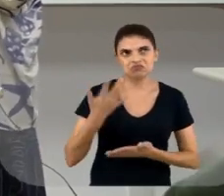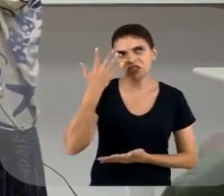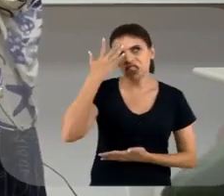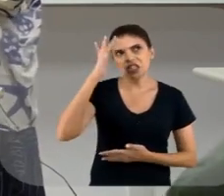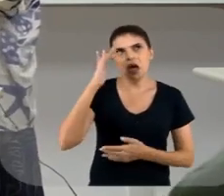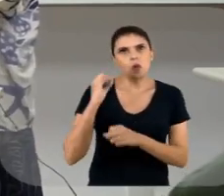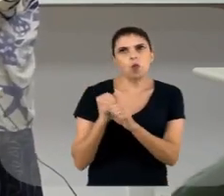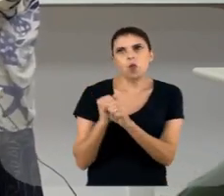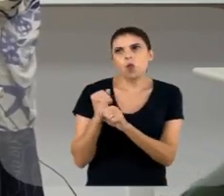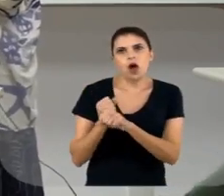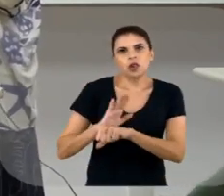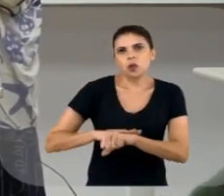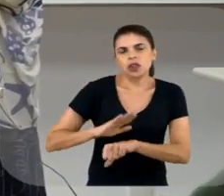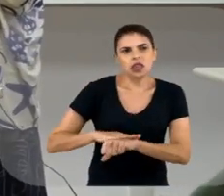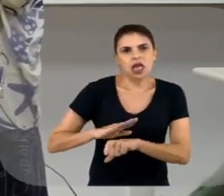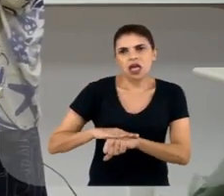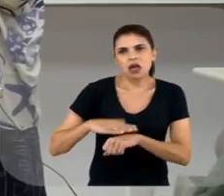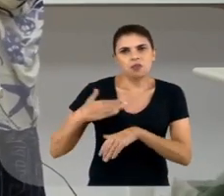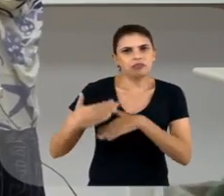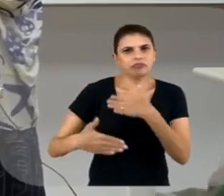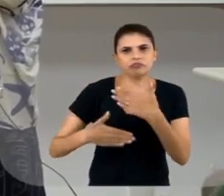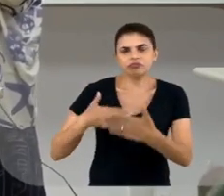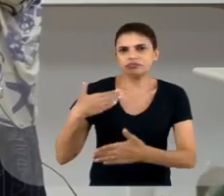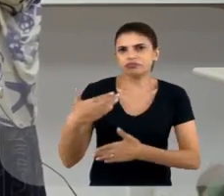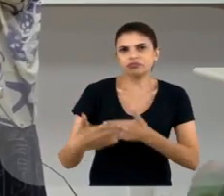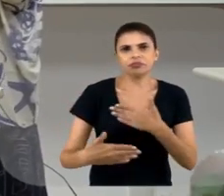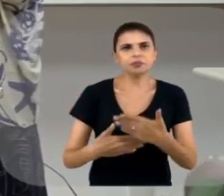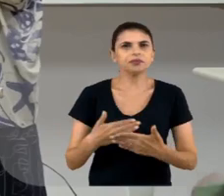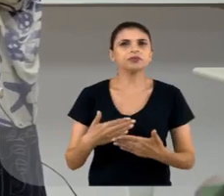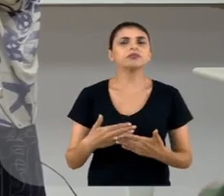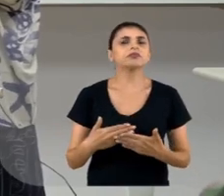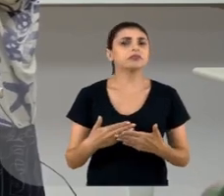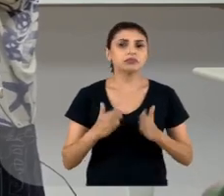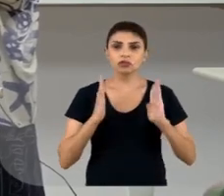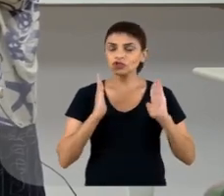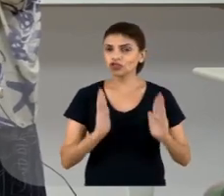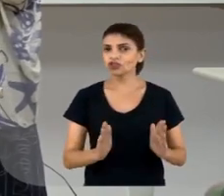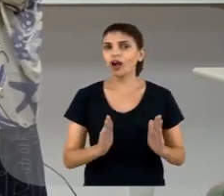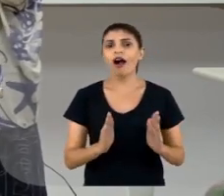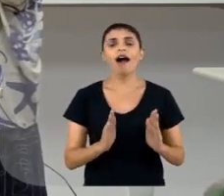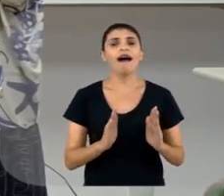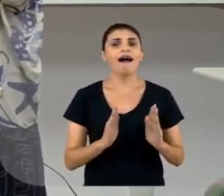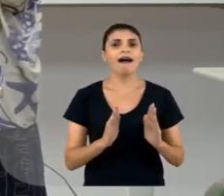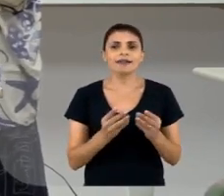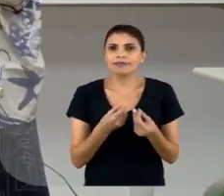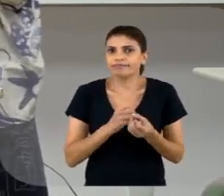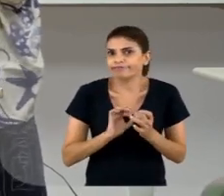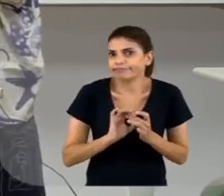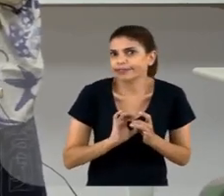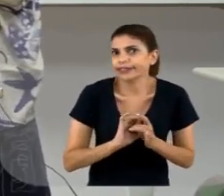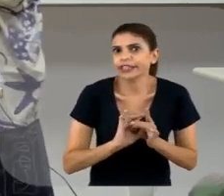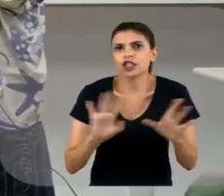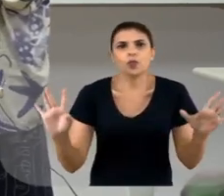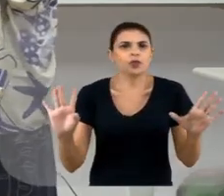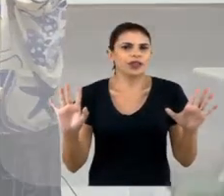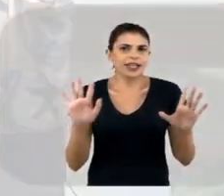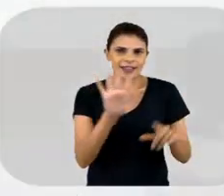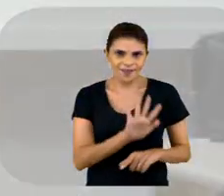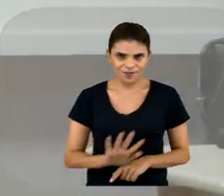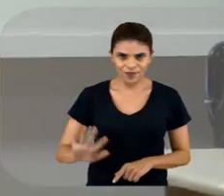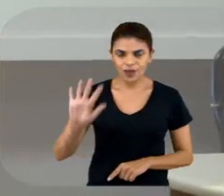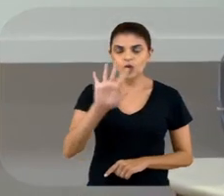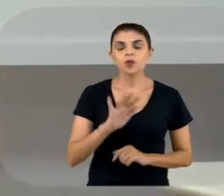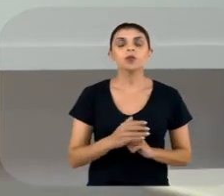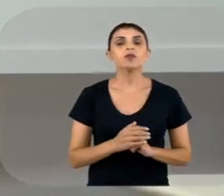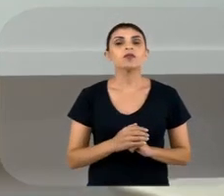lá quantos mil anos aí, ou séculos, está praticamente tudo disponível na rede, né?